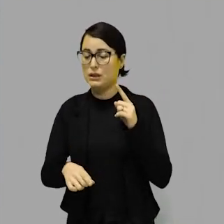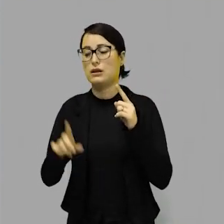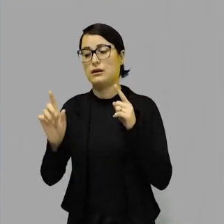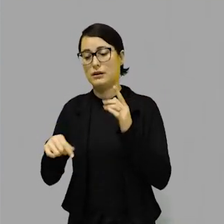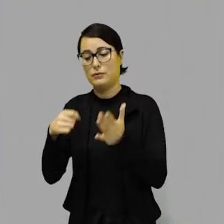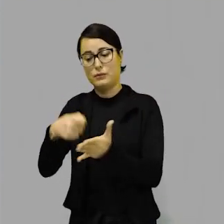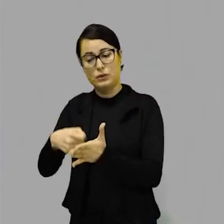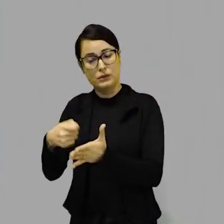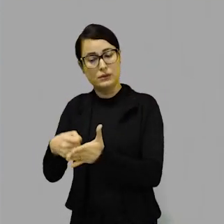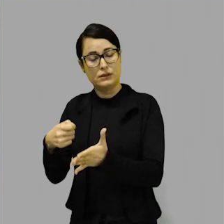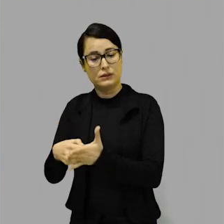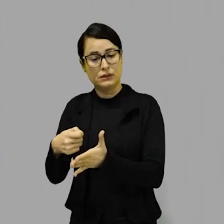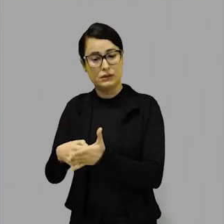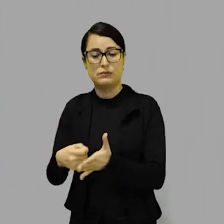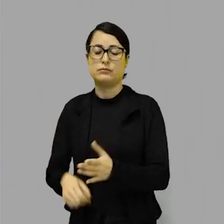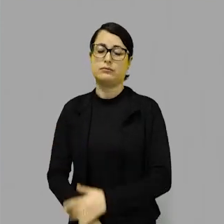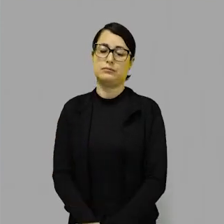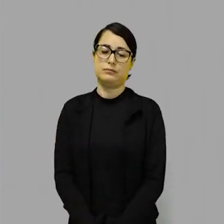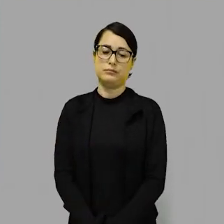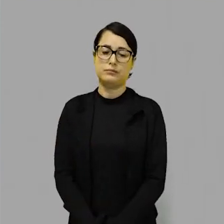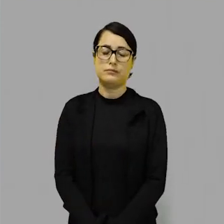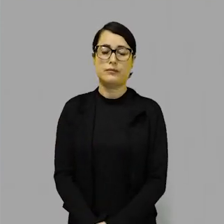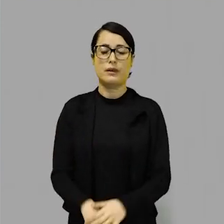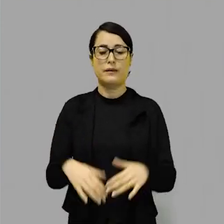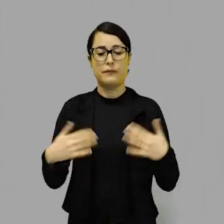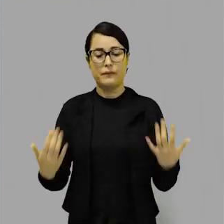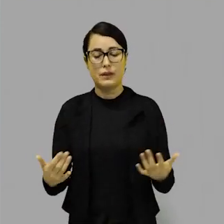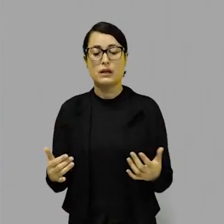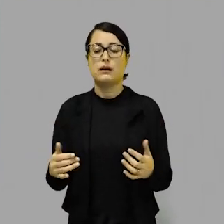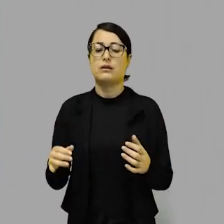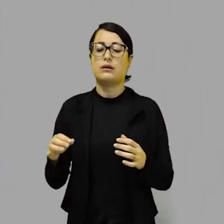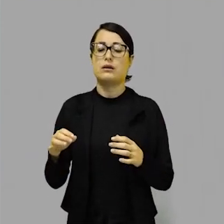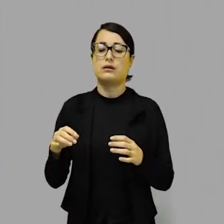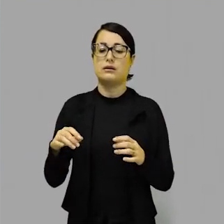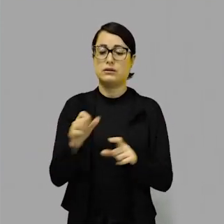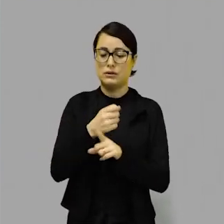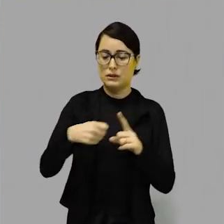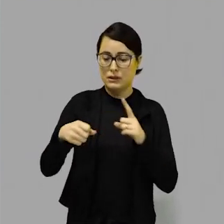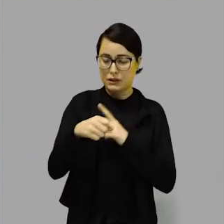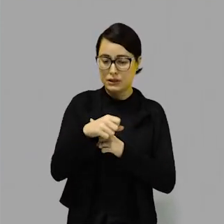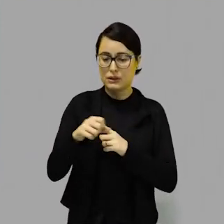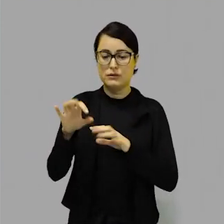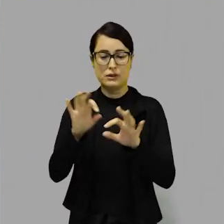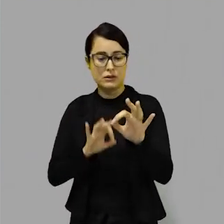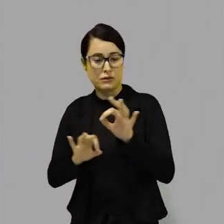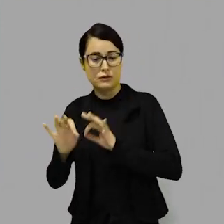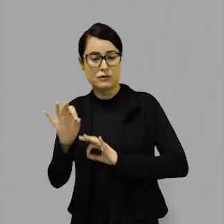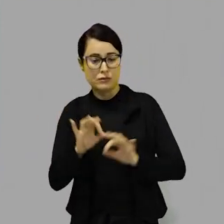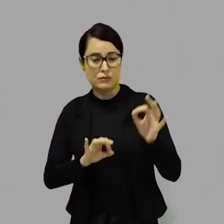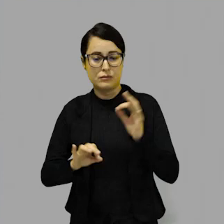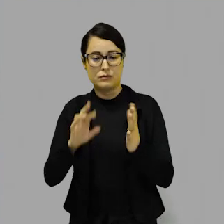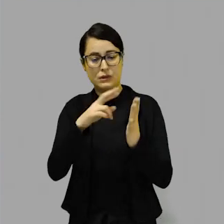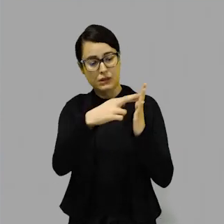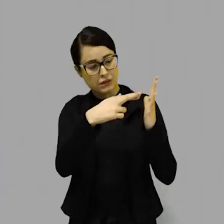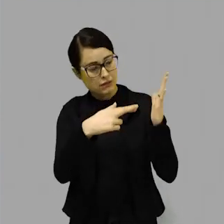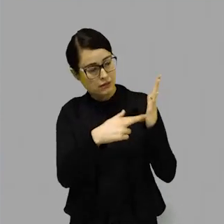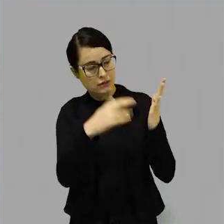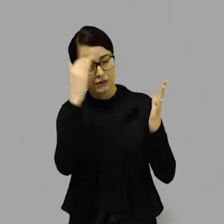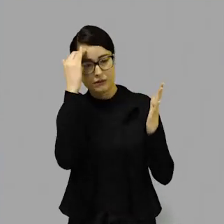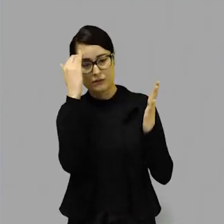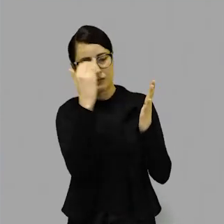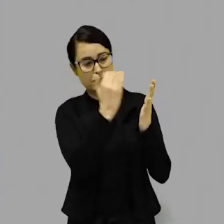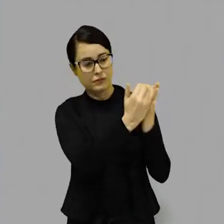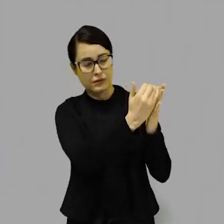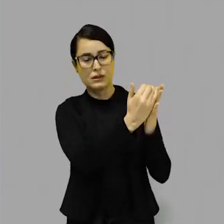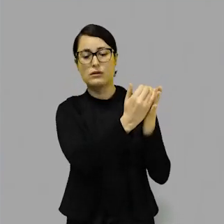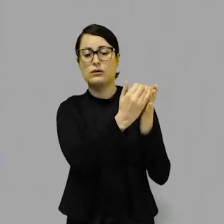uma advertência, certinho? Então a sociedade vai se moldando em torno, né, dessas regras, em torno desse conjunto